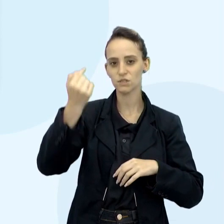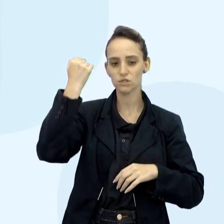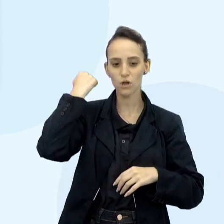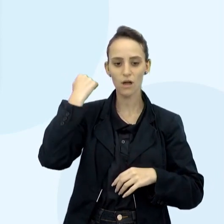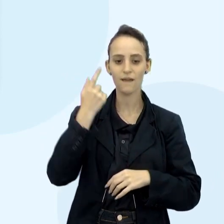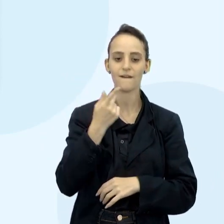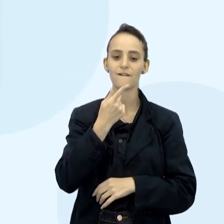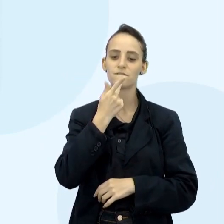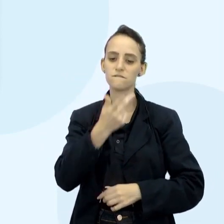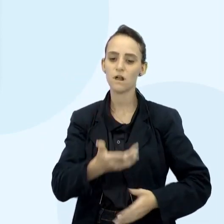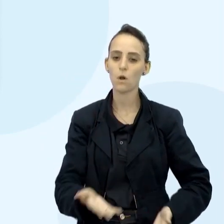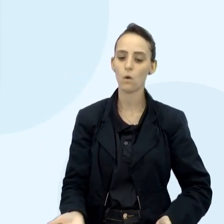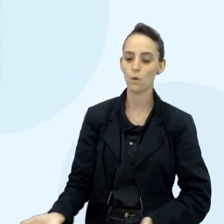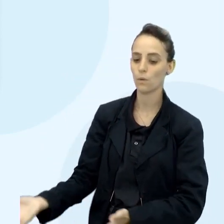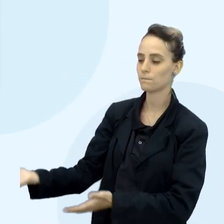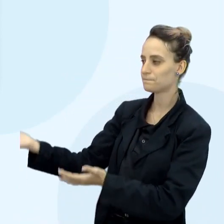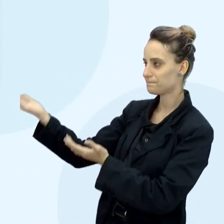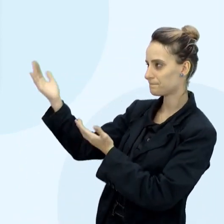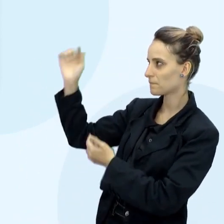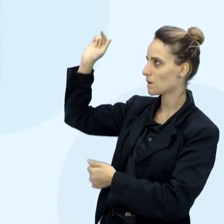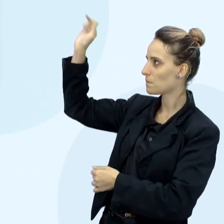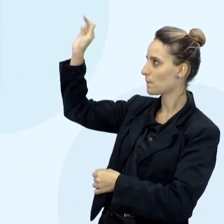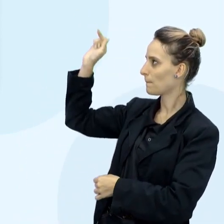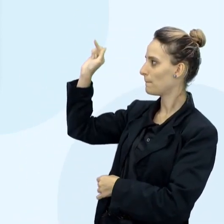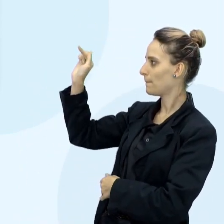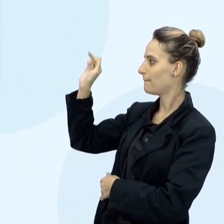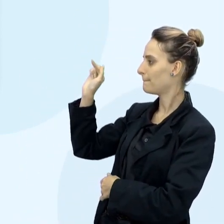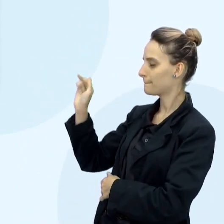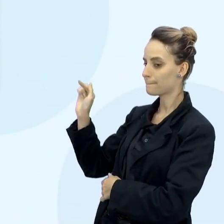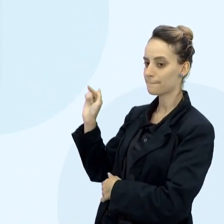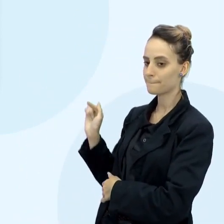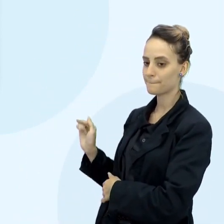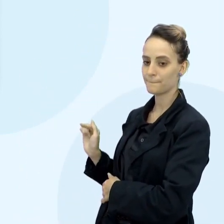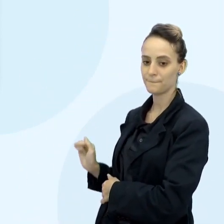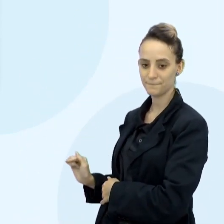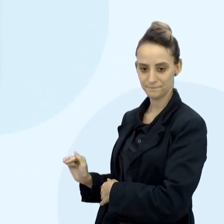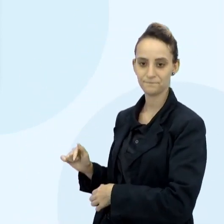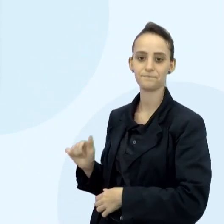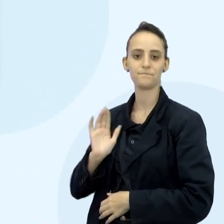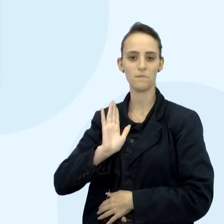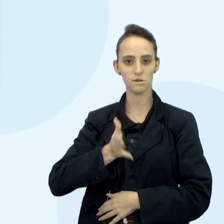etnocentrismo, relativismo cultural e o respeito à diversidade.